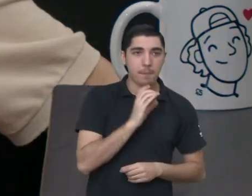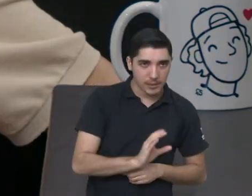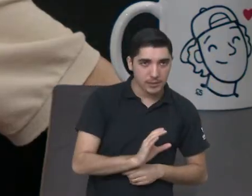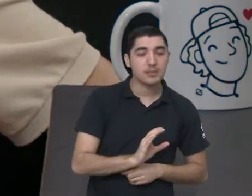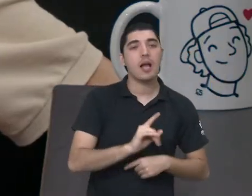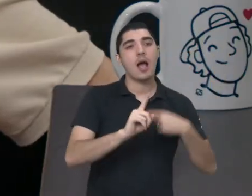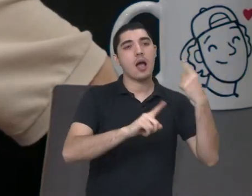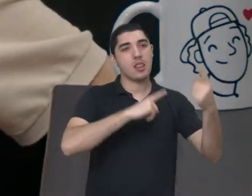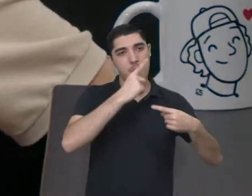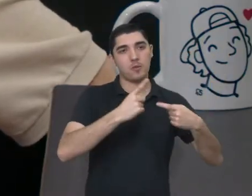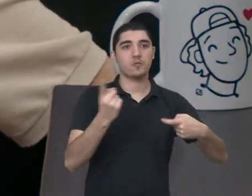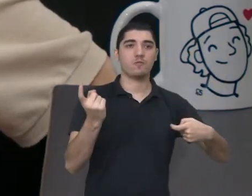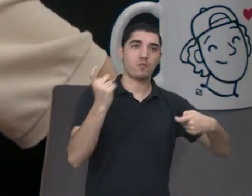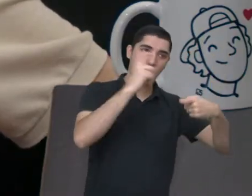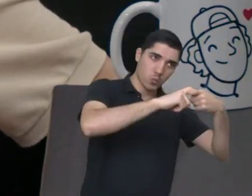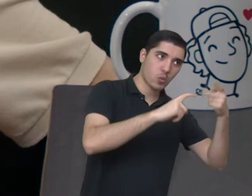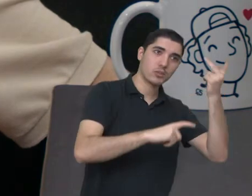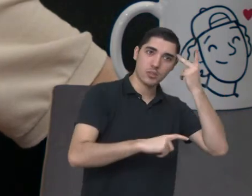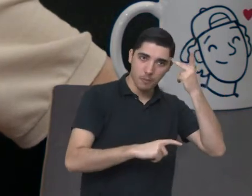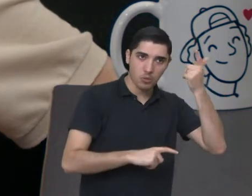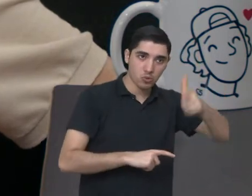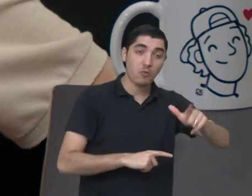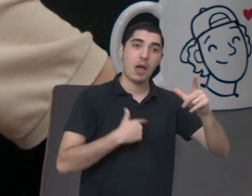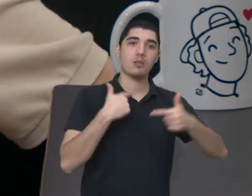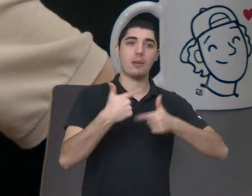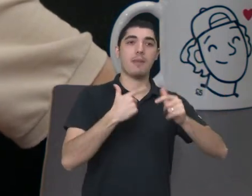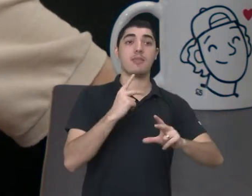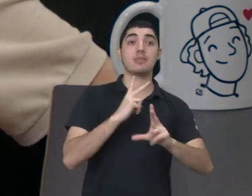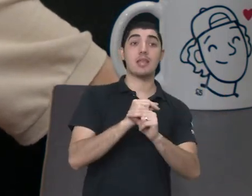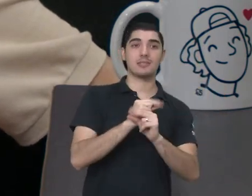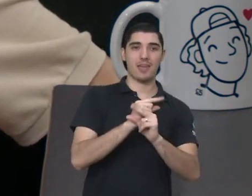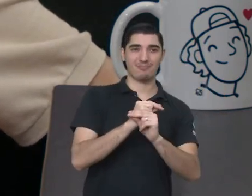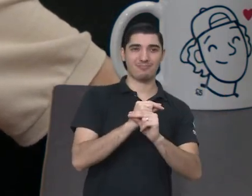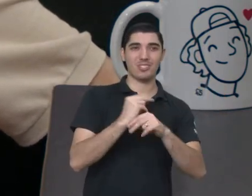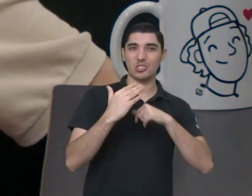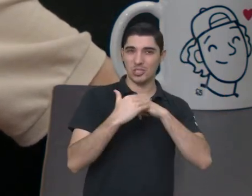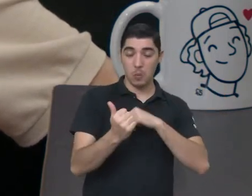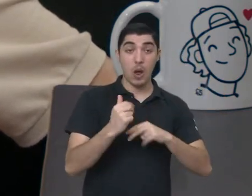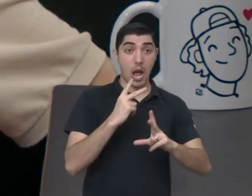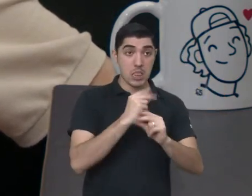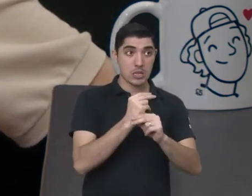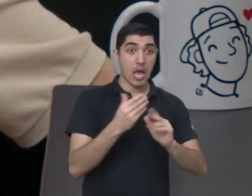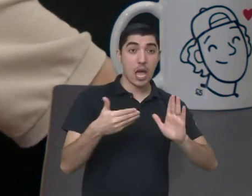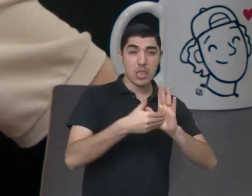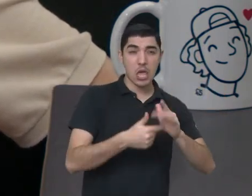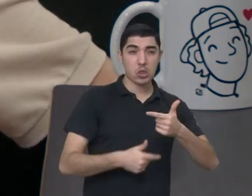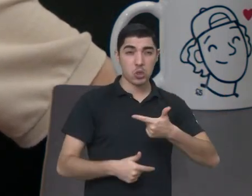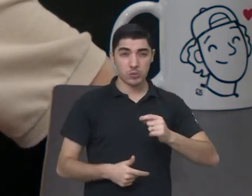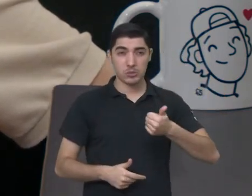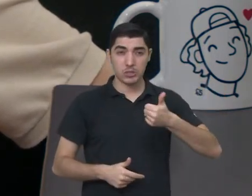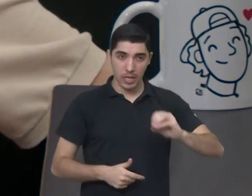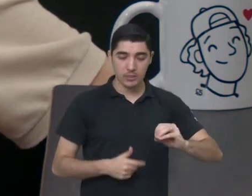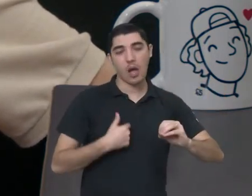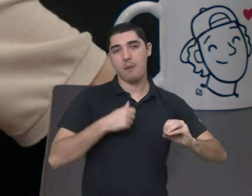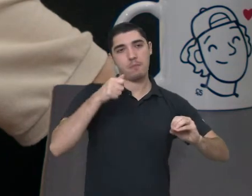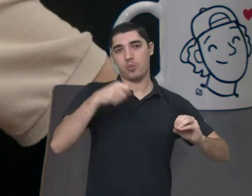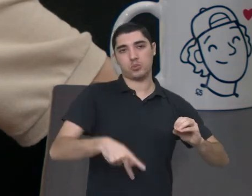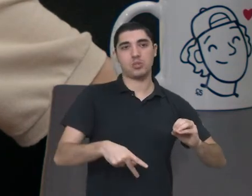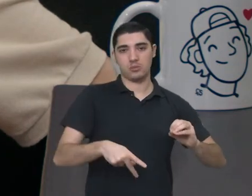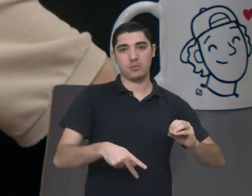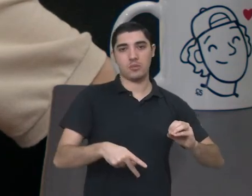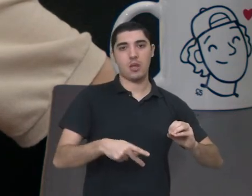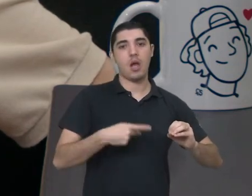foi? Aí eu, alô, Alessio, e ficava eu. para pegar o microfone e o medo de pegar, porque eu